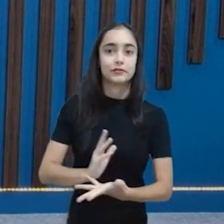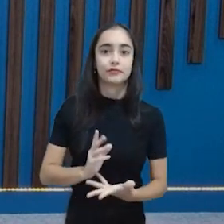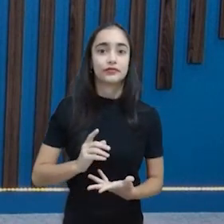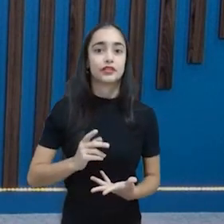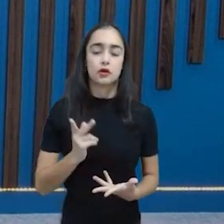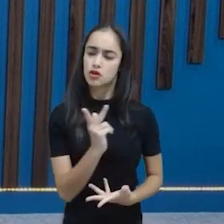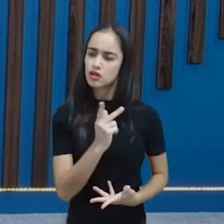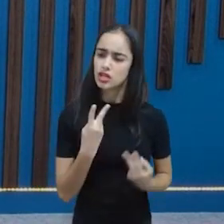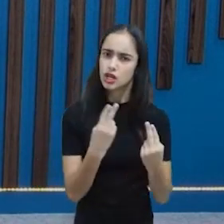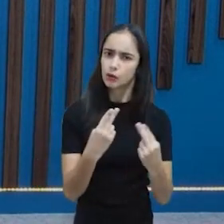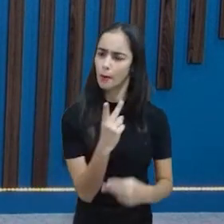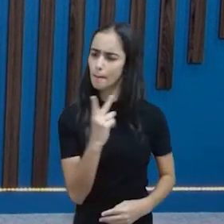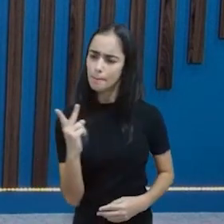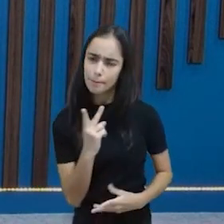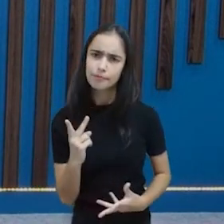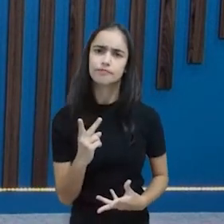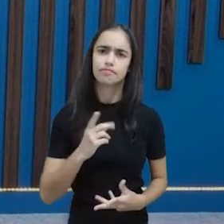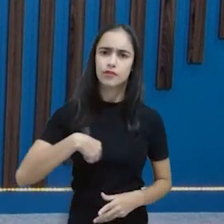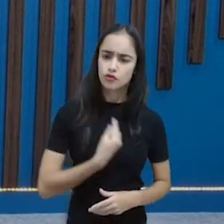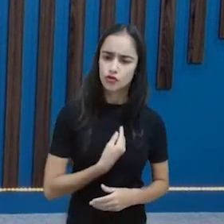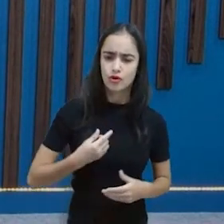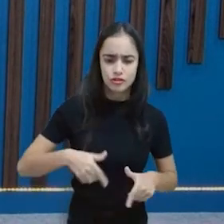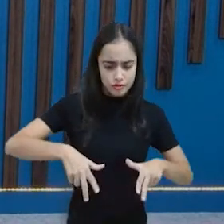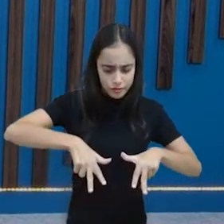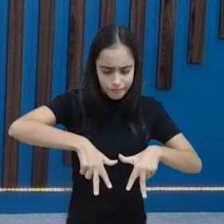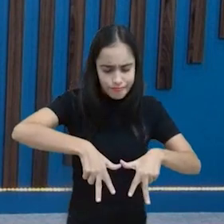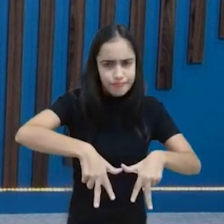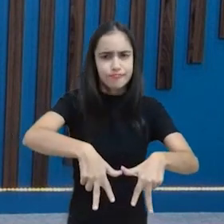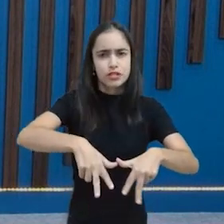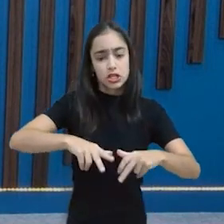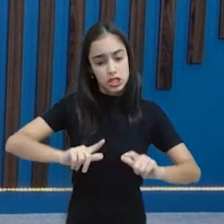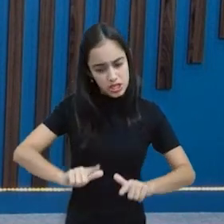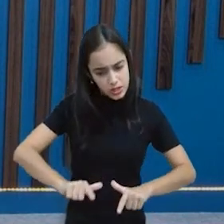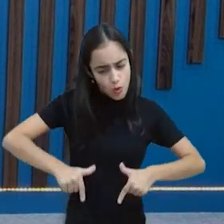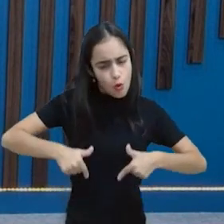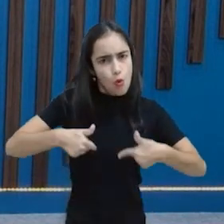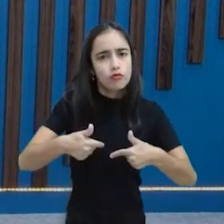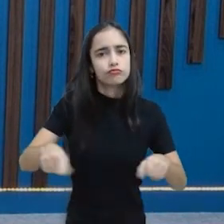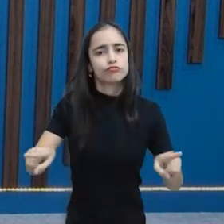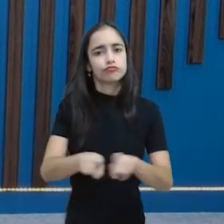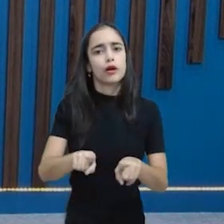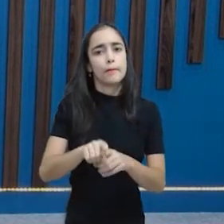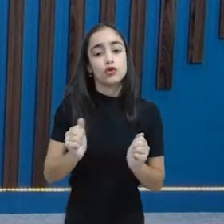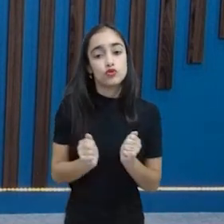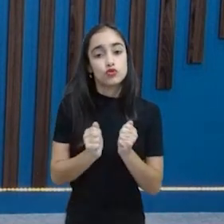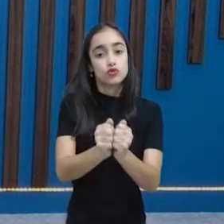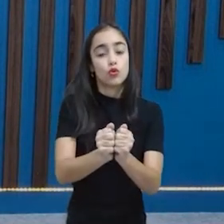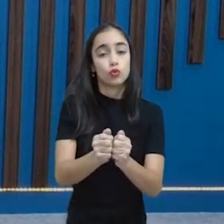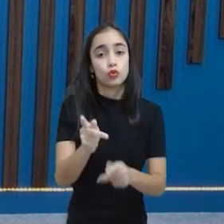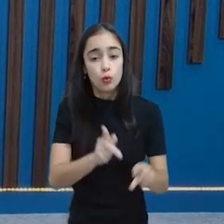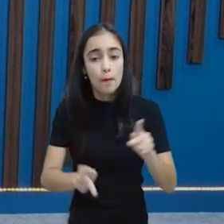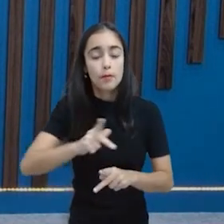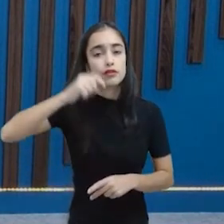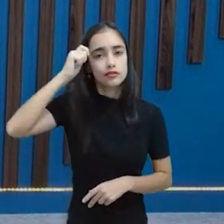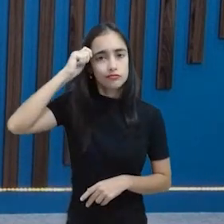dá as mãos, né, e segue junto nessa luta, que é super importante, porque as práticas antirracistas, elas têm que